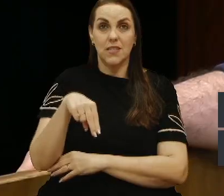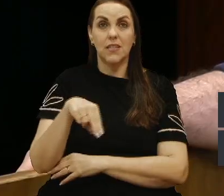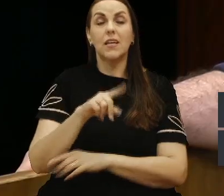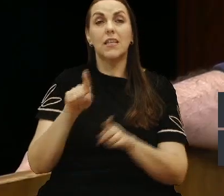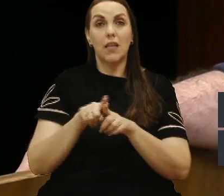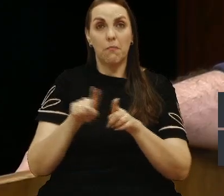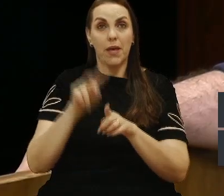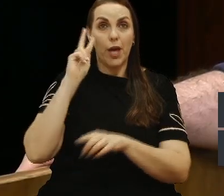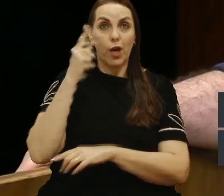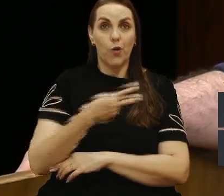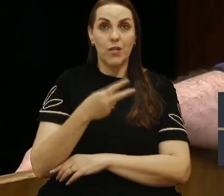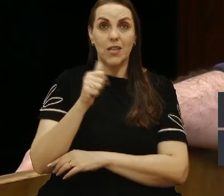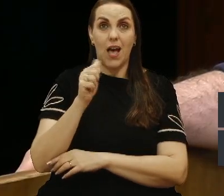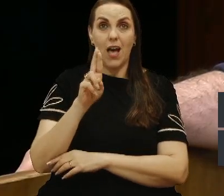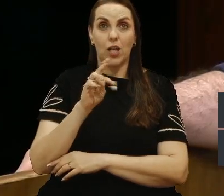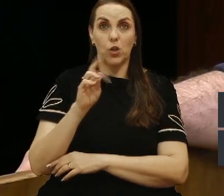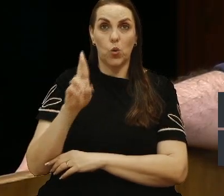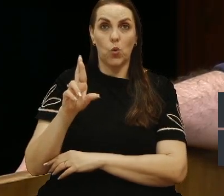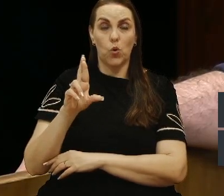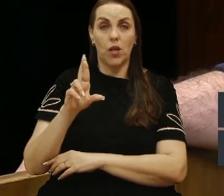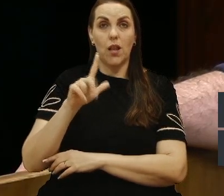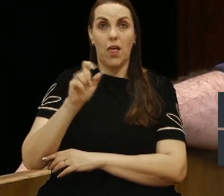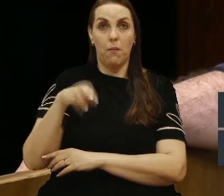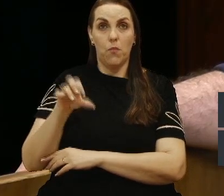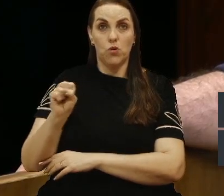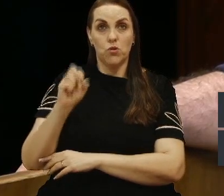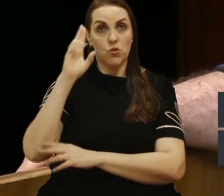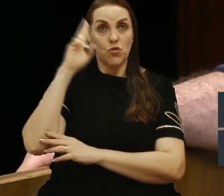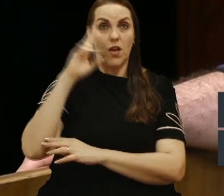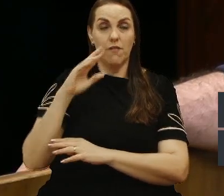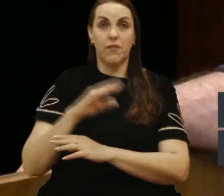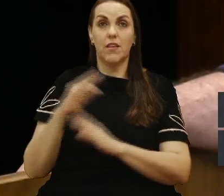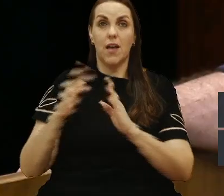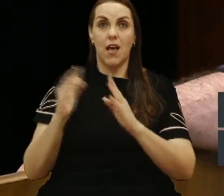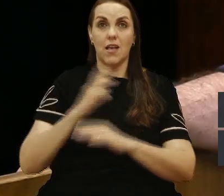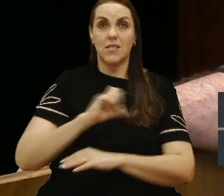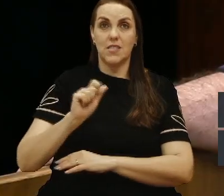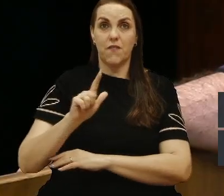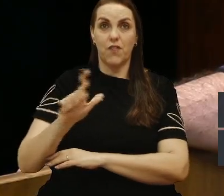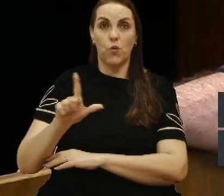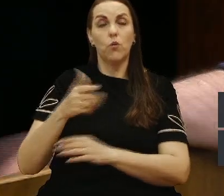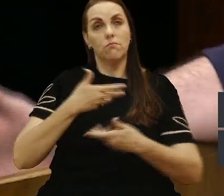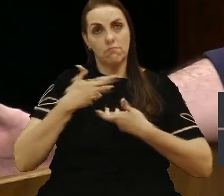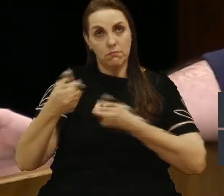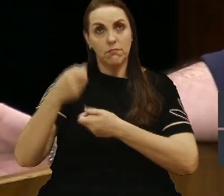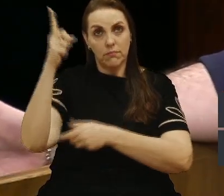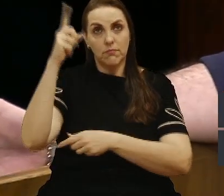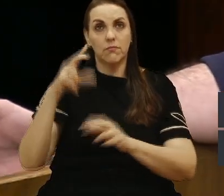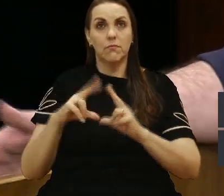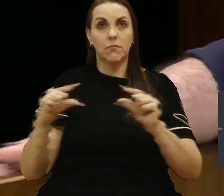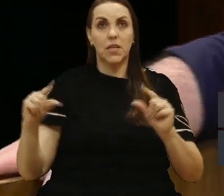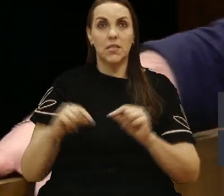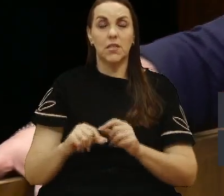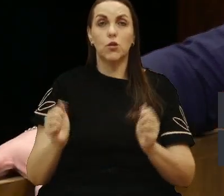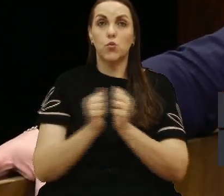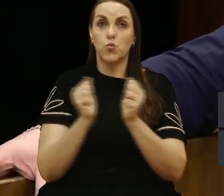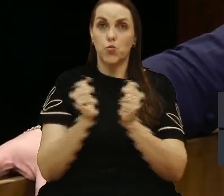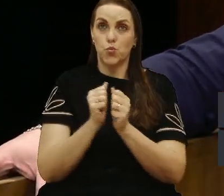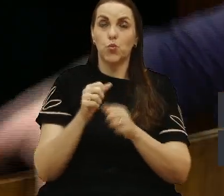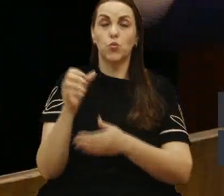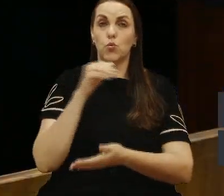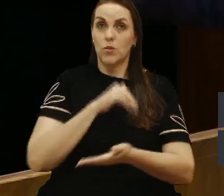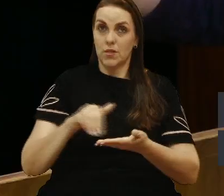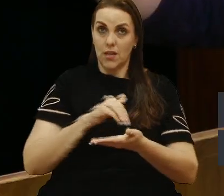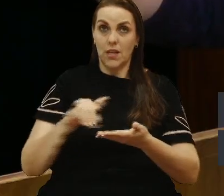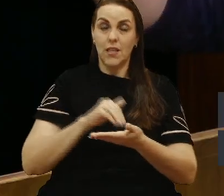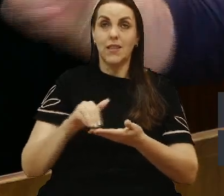Arthur Lemos, chefe do Estado da Casa Civil, que nos recebeu lá. E junto com o secretário à época de Segurança